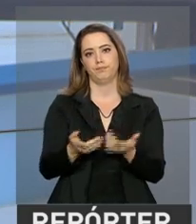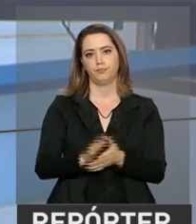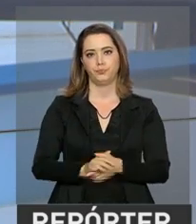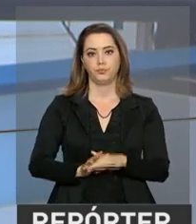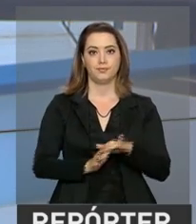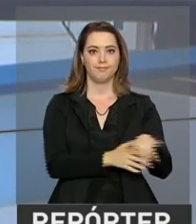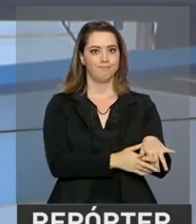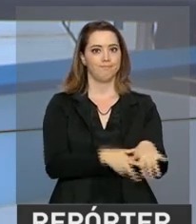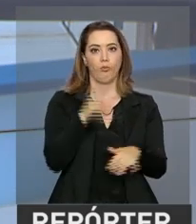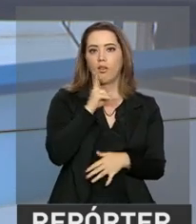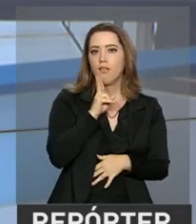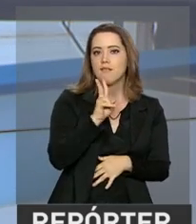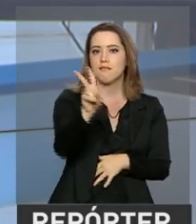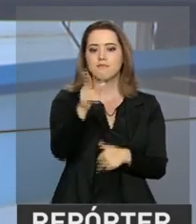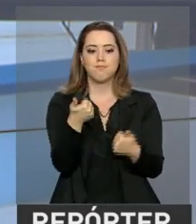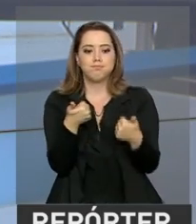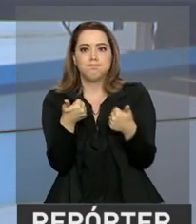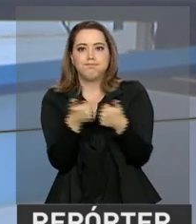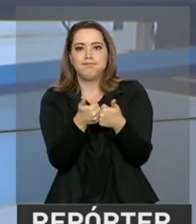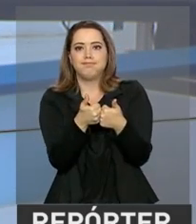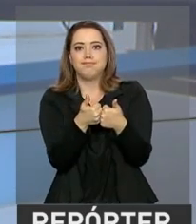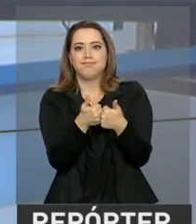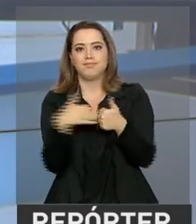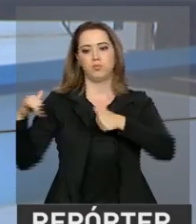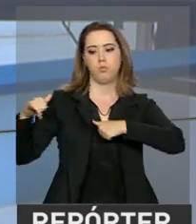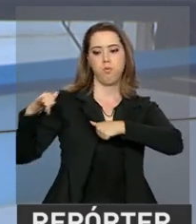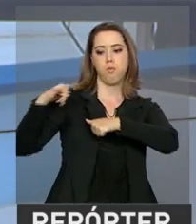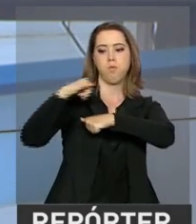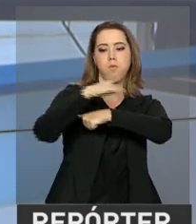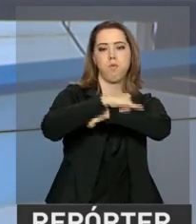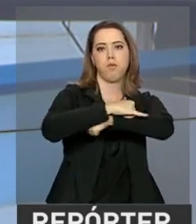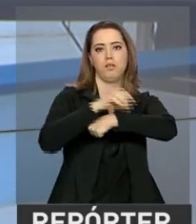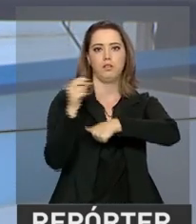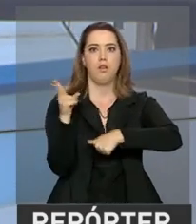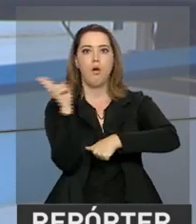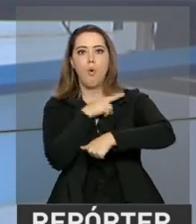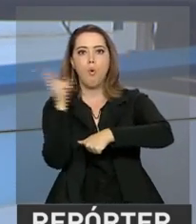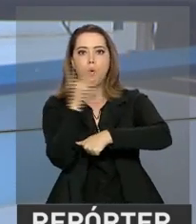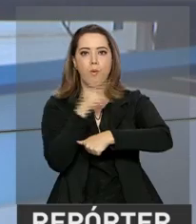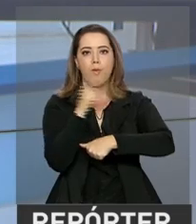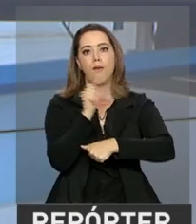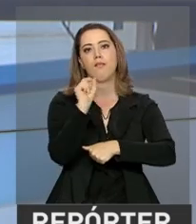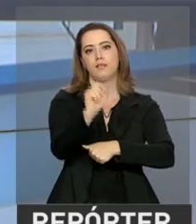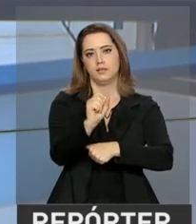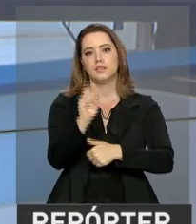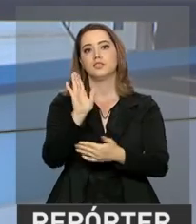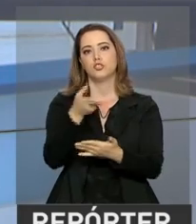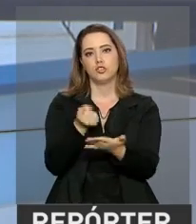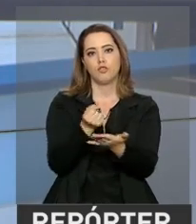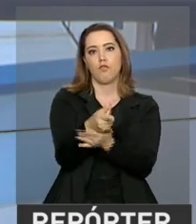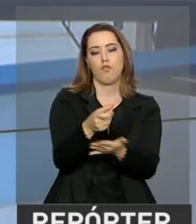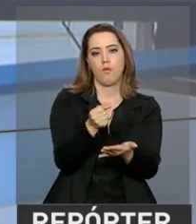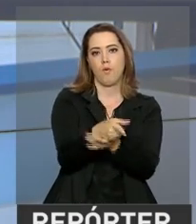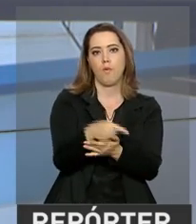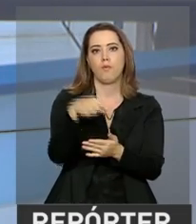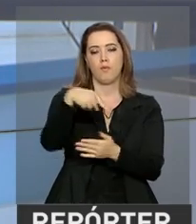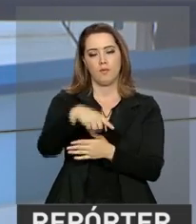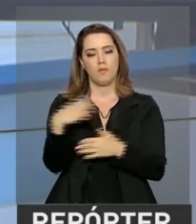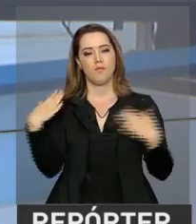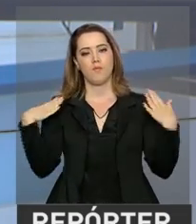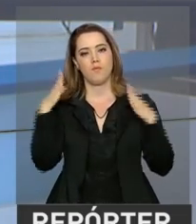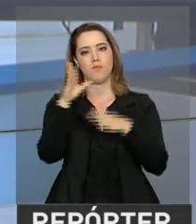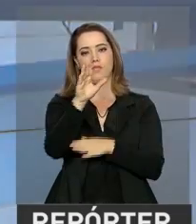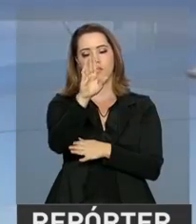caça supersônico sueco Gripen, uma réplica do avião que foi comprado para a Força Aérea Brasileira, está em exposição em Brasília.